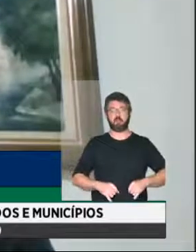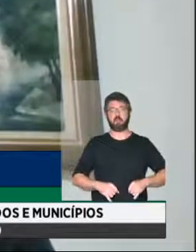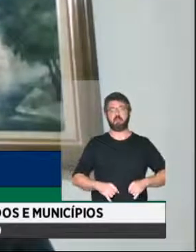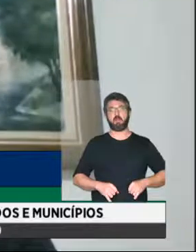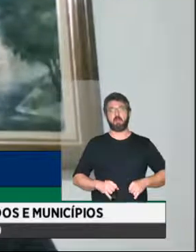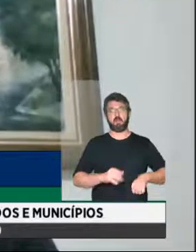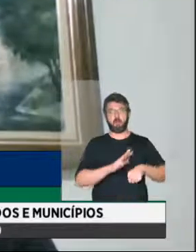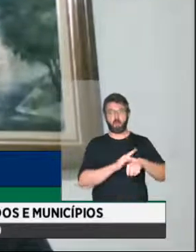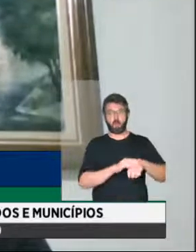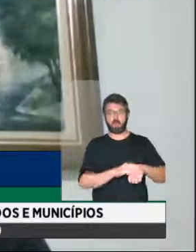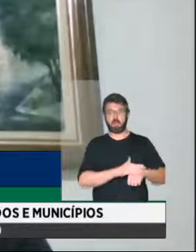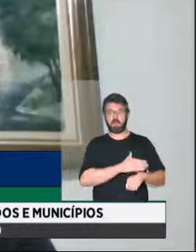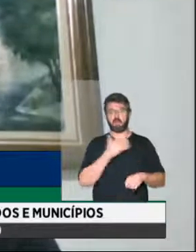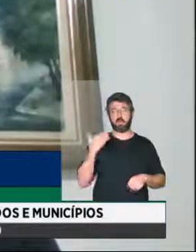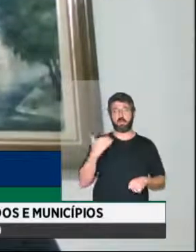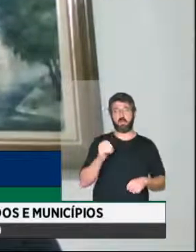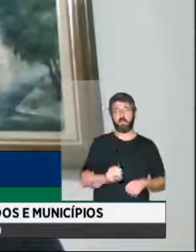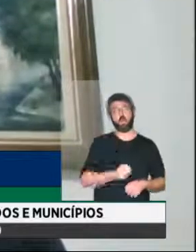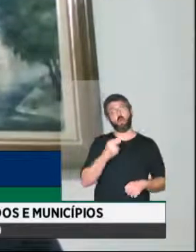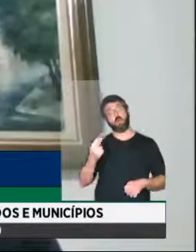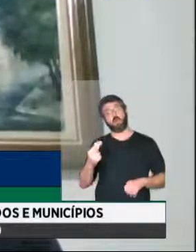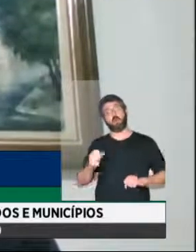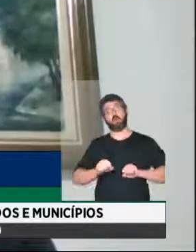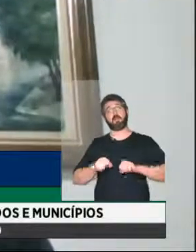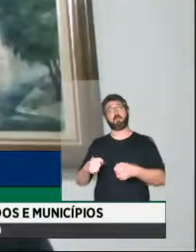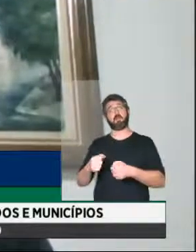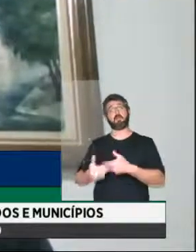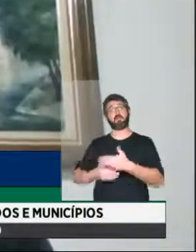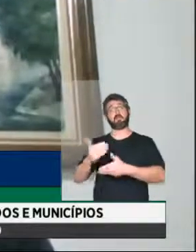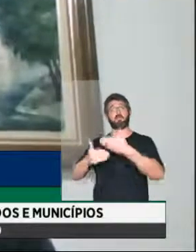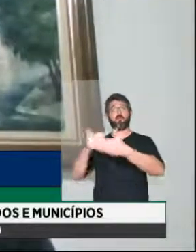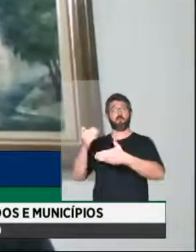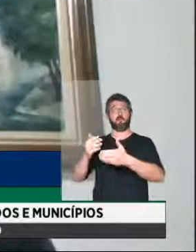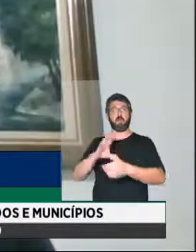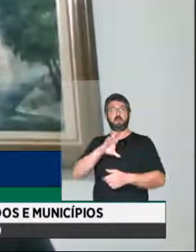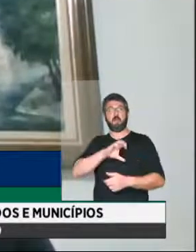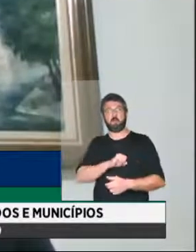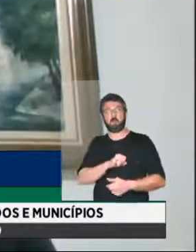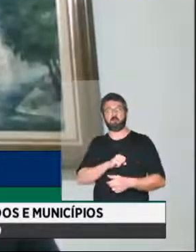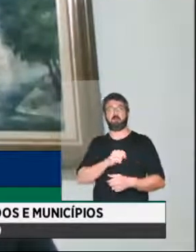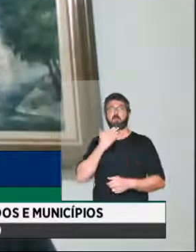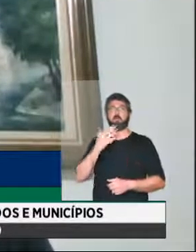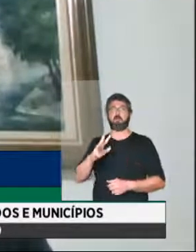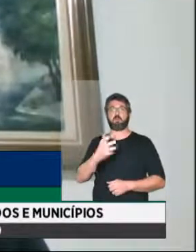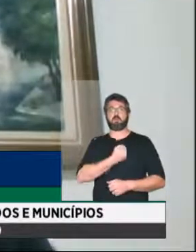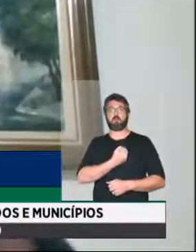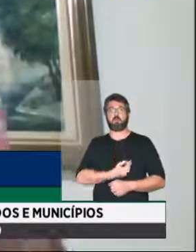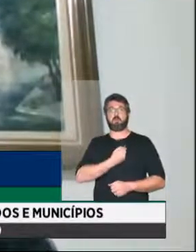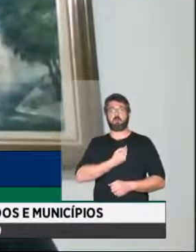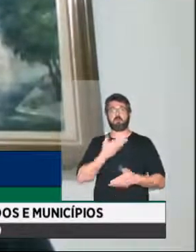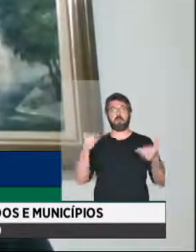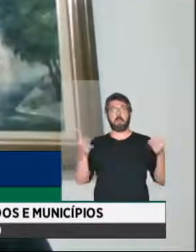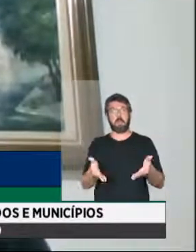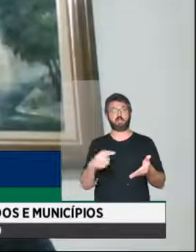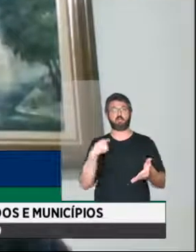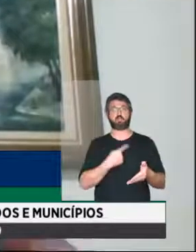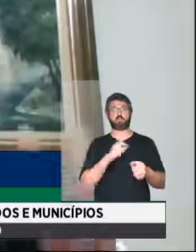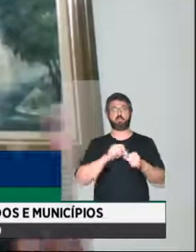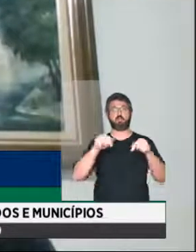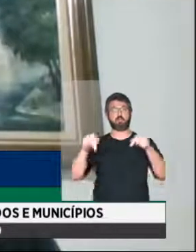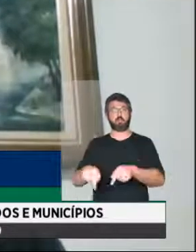do adoecimento e da morte, ou se desenvolvem políticas de amor para salvar vidas, e é o que nós estamos